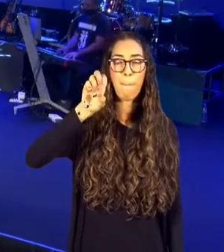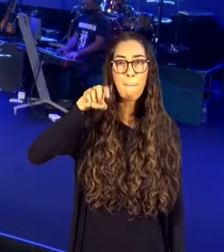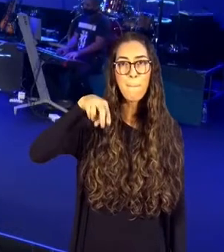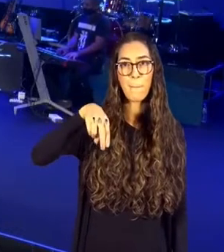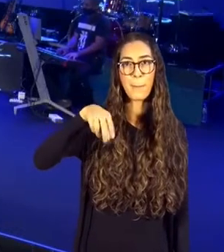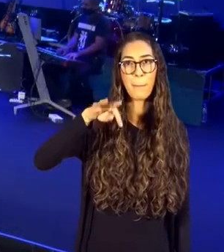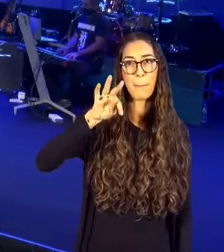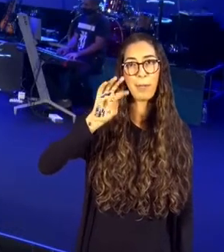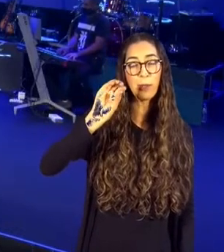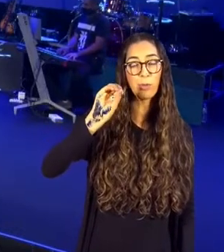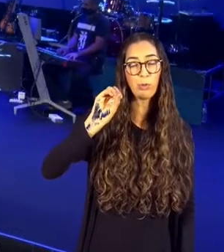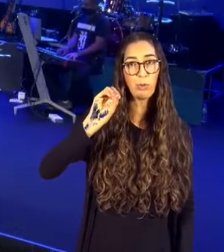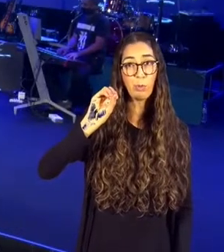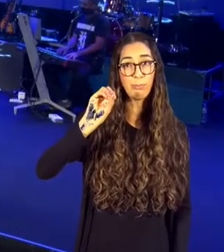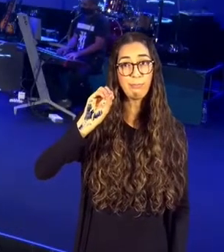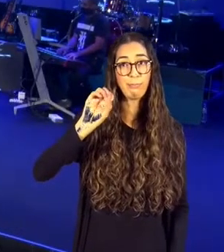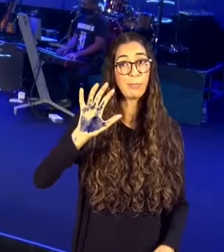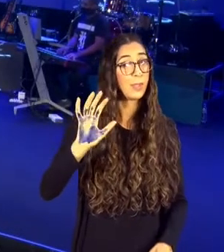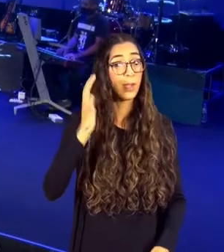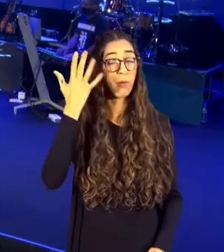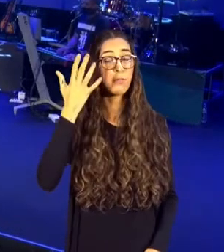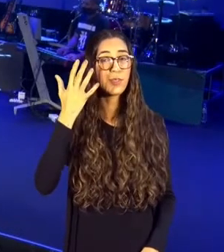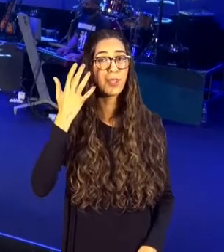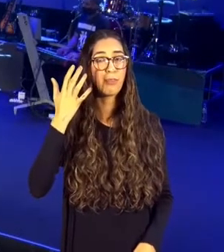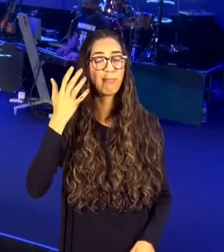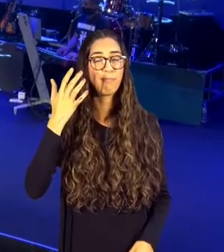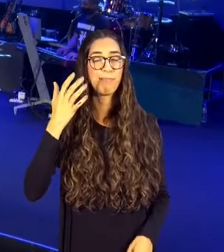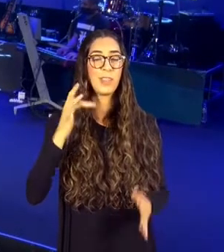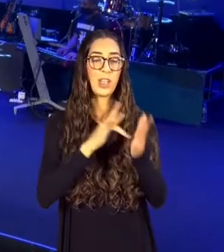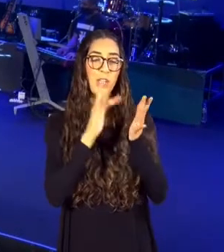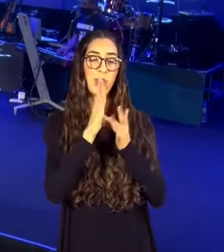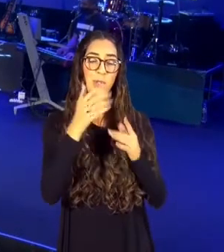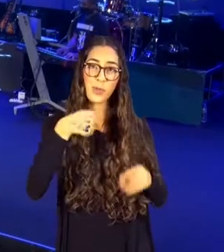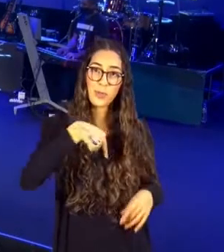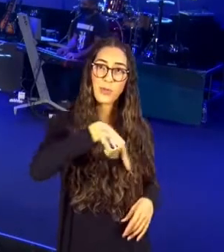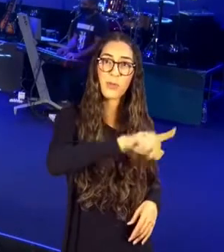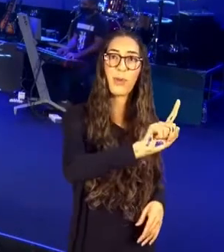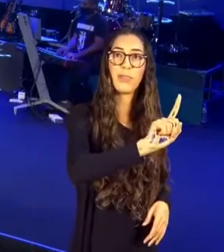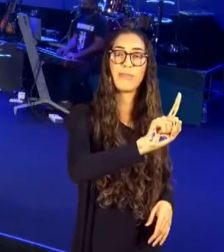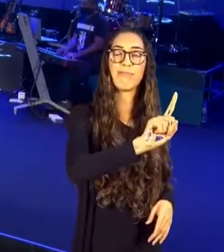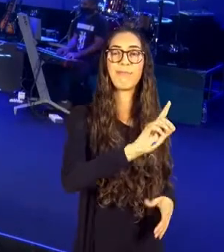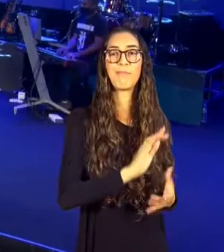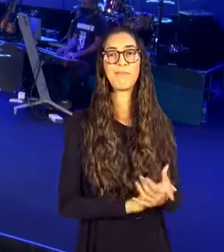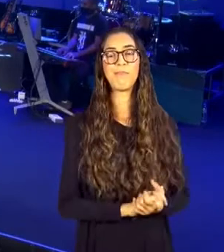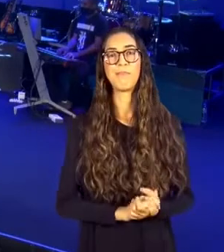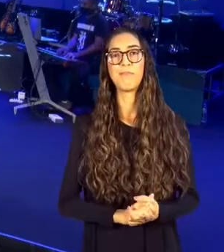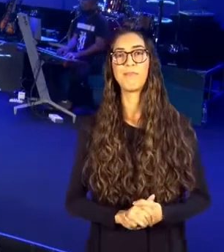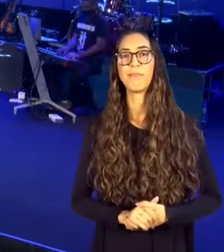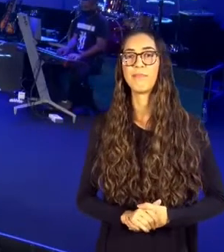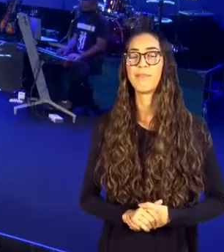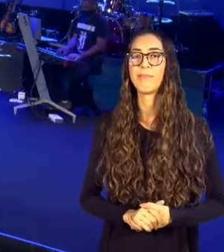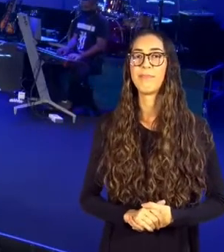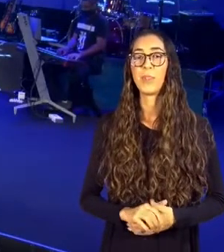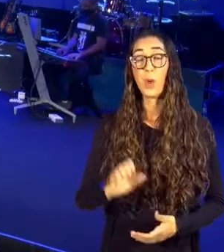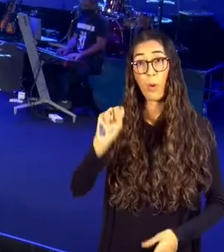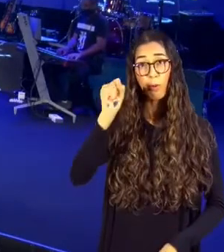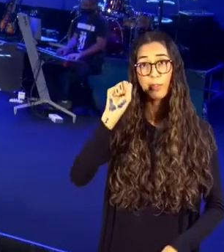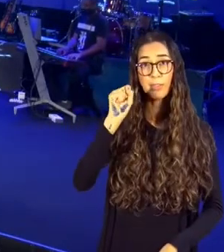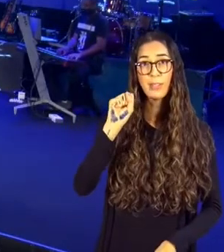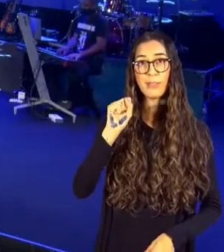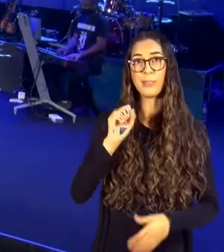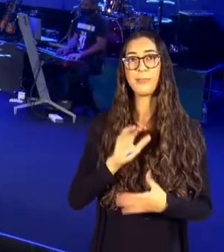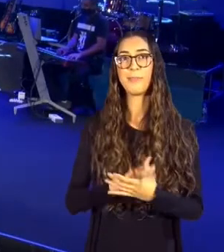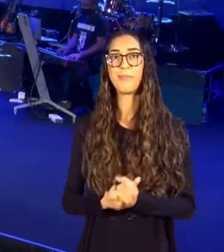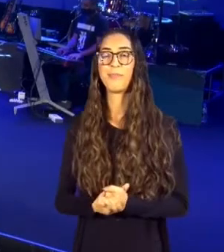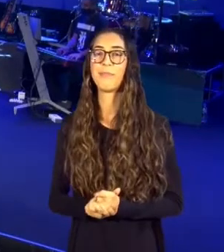profecia. O dinheiro da traição será usado para comprar um campo de oleiro. Jesus amado, é